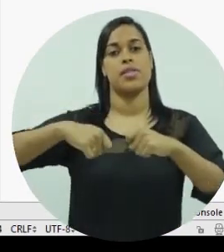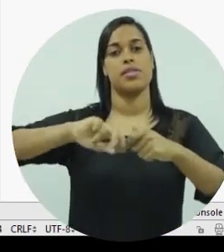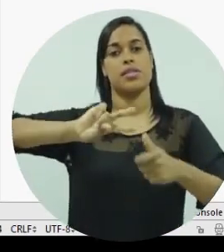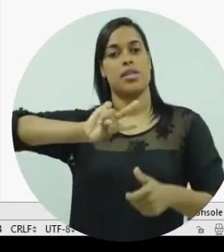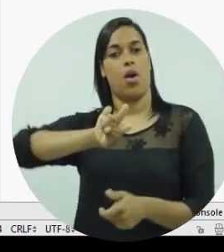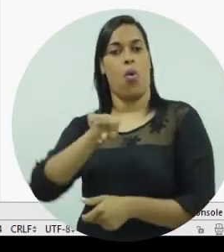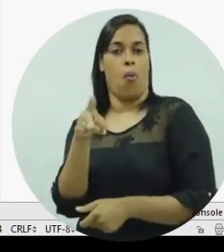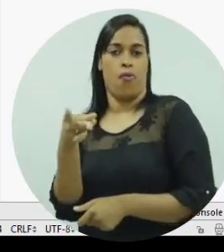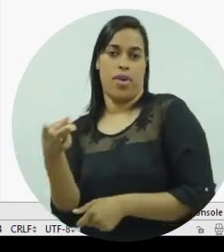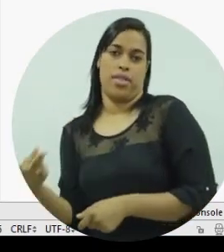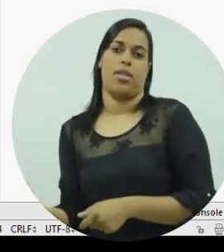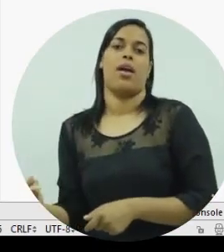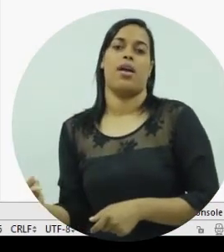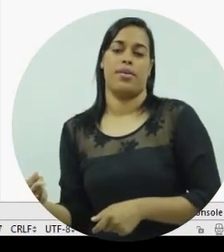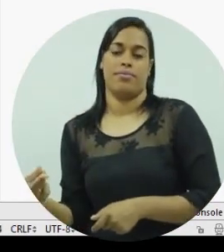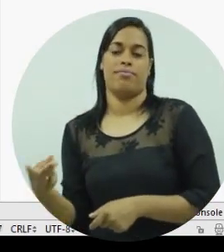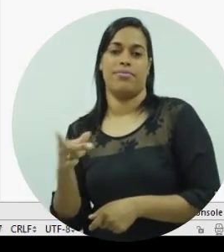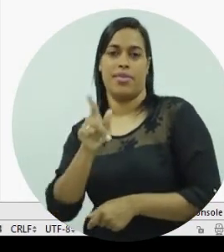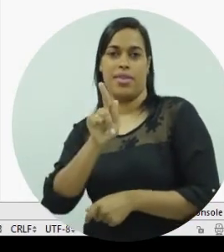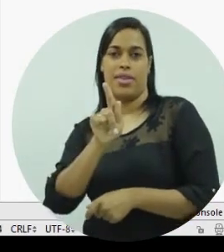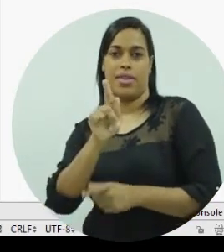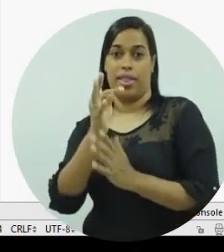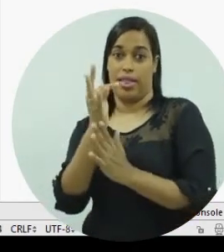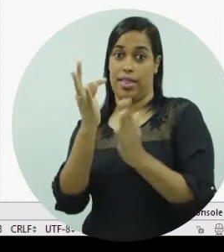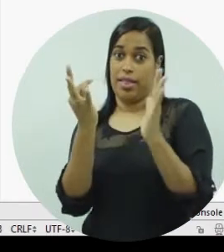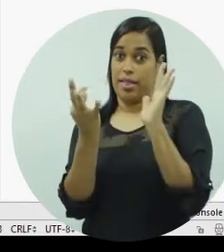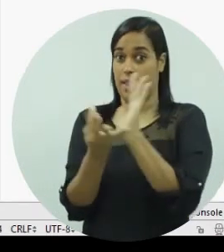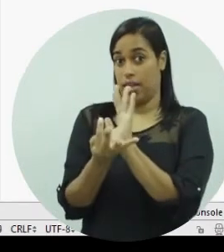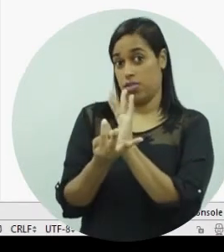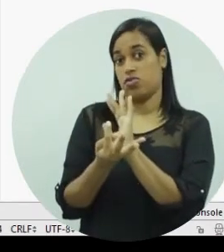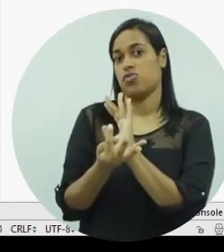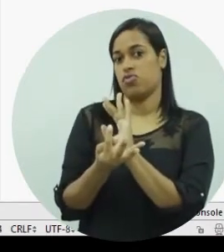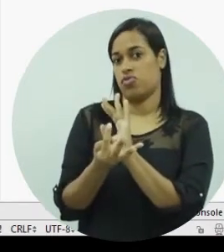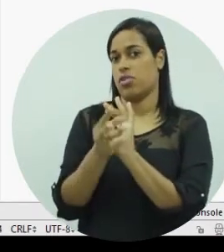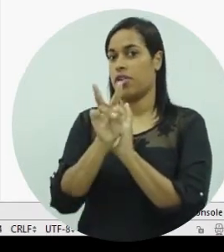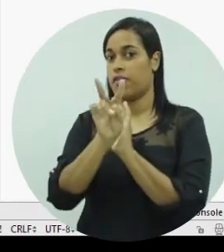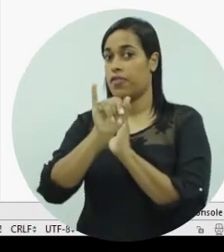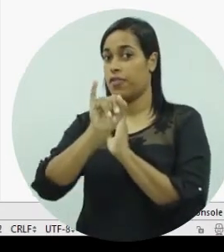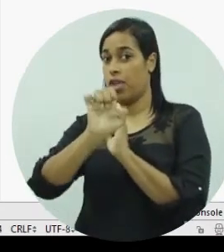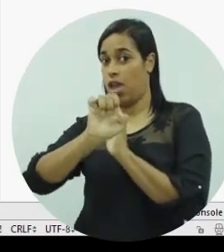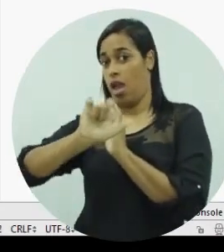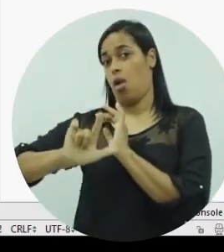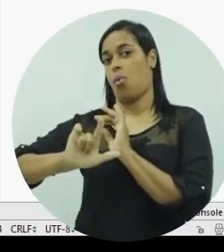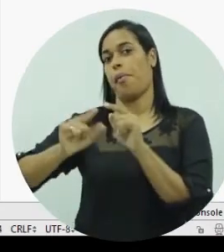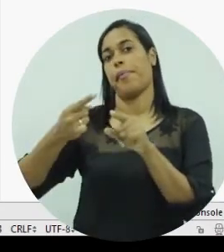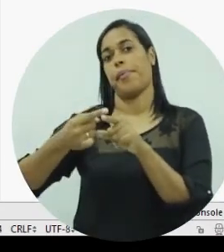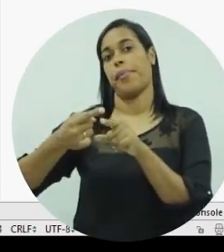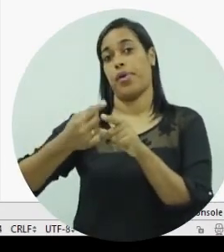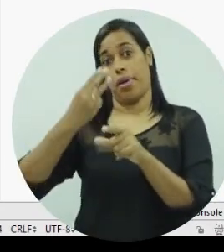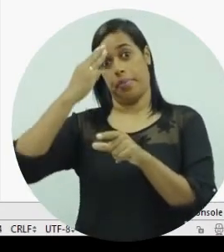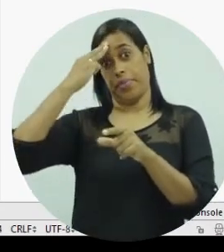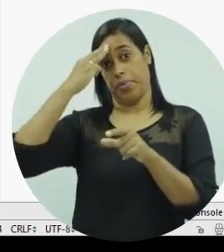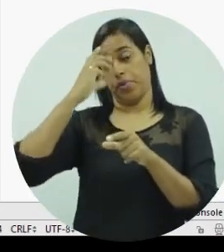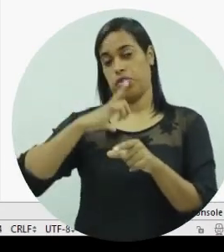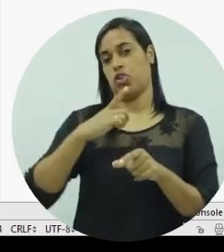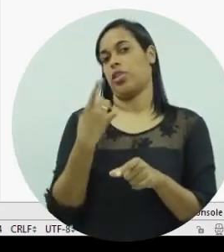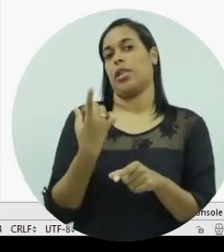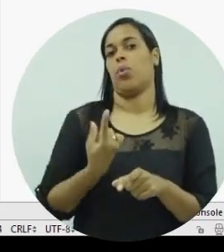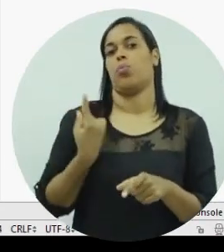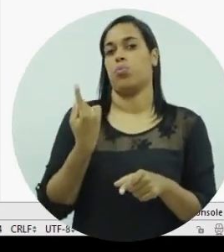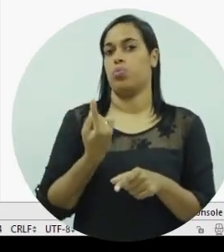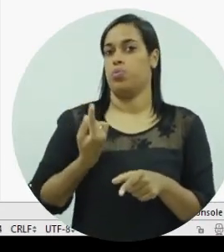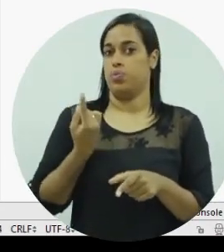esse formato genérico para TextView, já que o espaço de memória só cabe